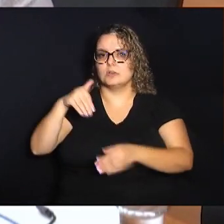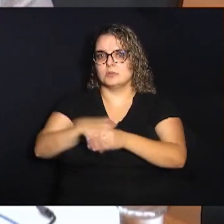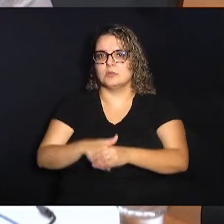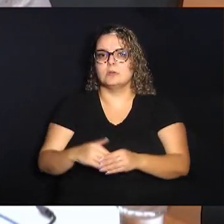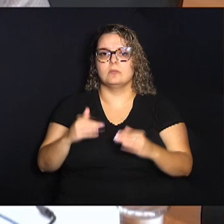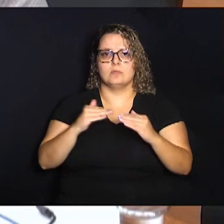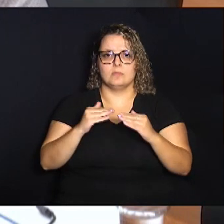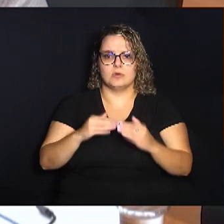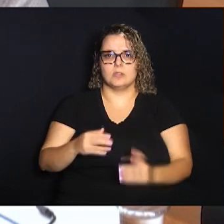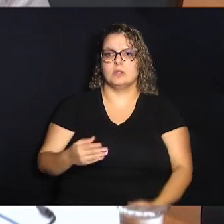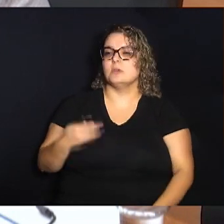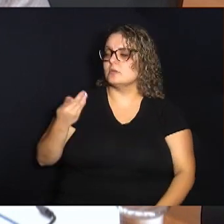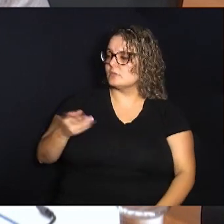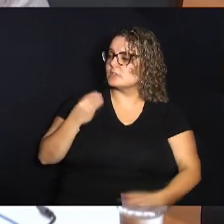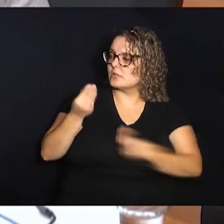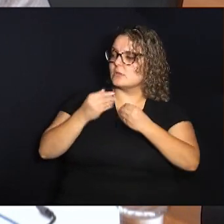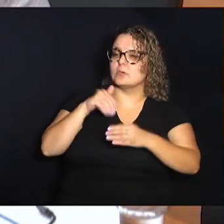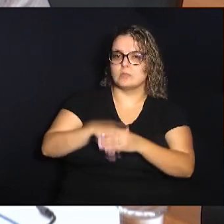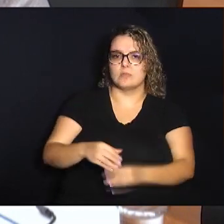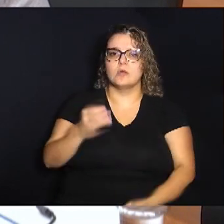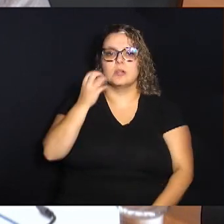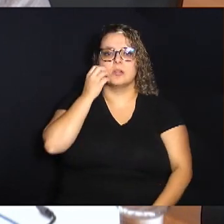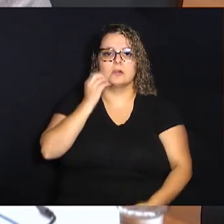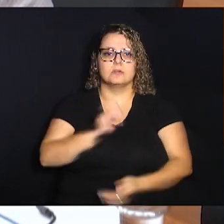E você, Igor, como é que você vota?